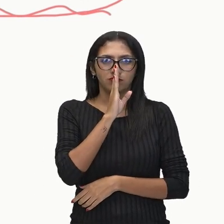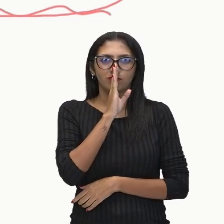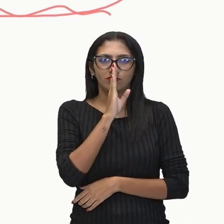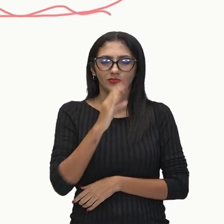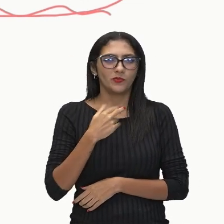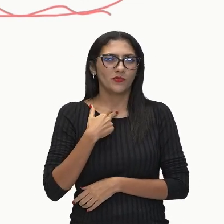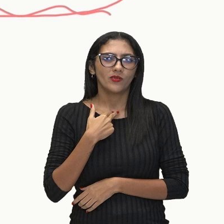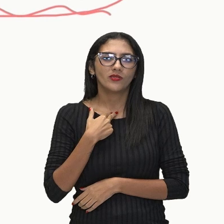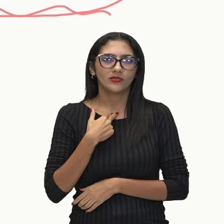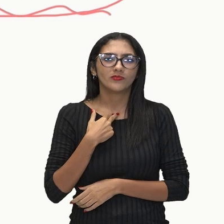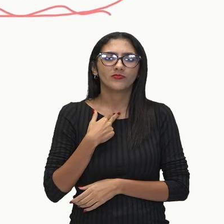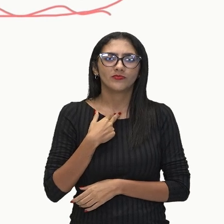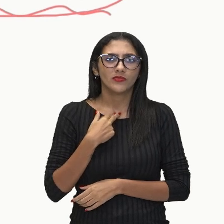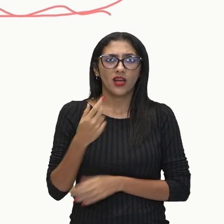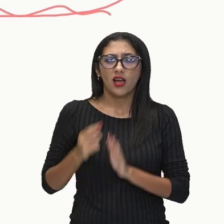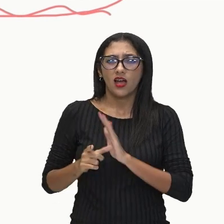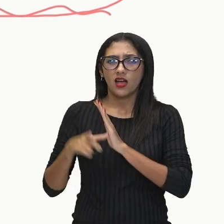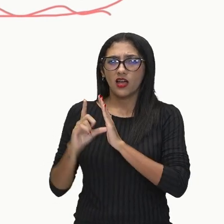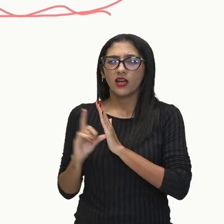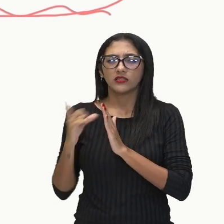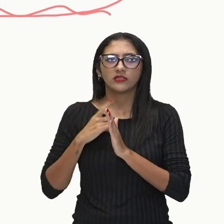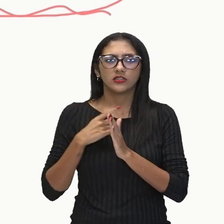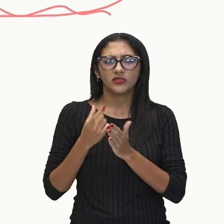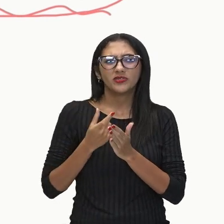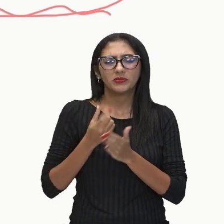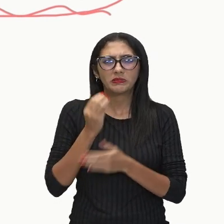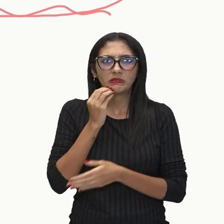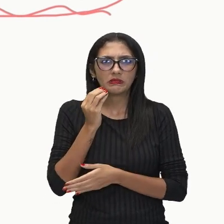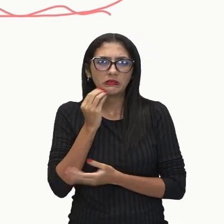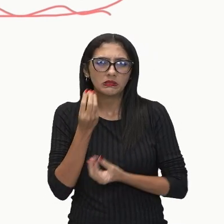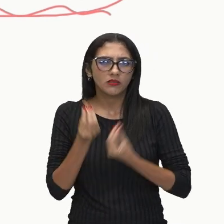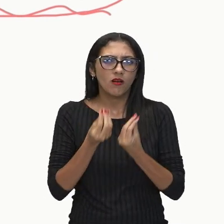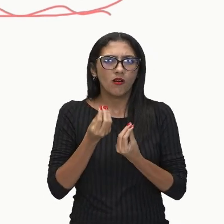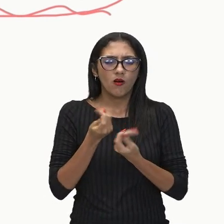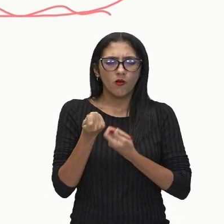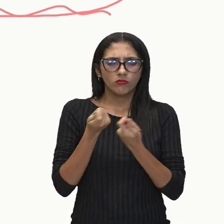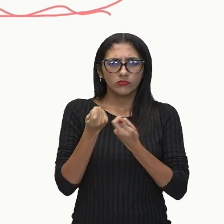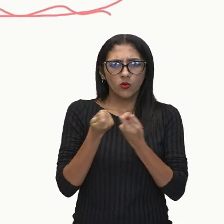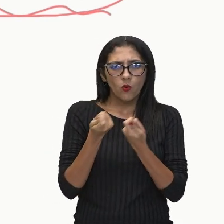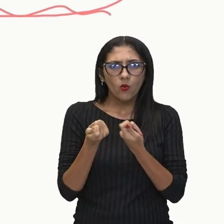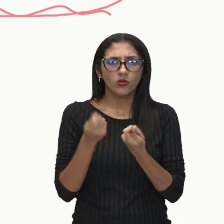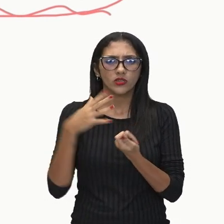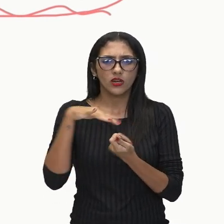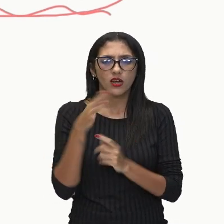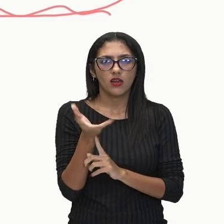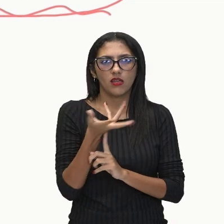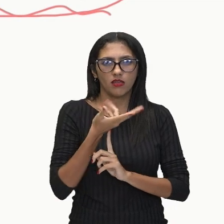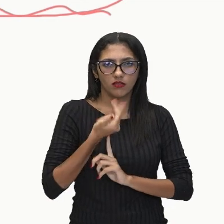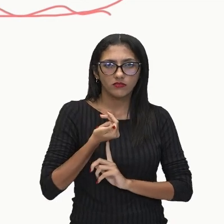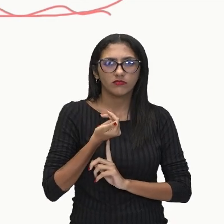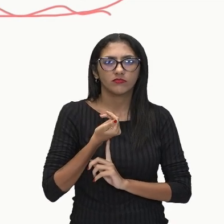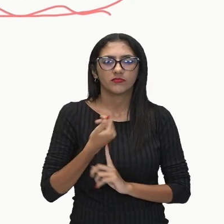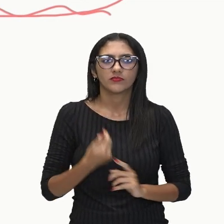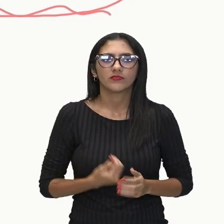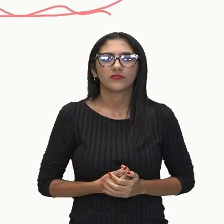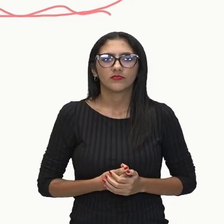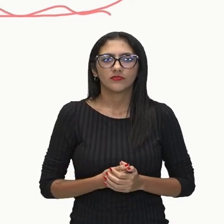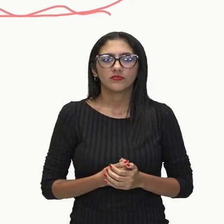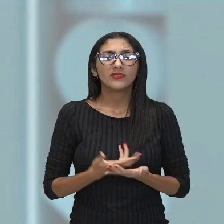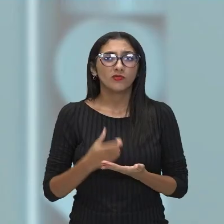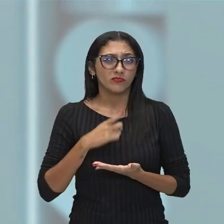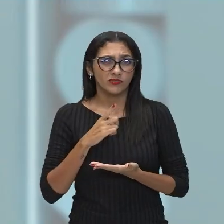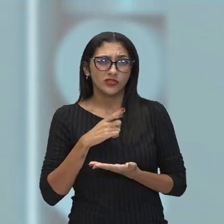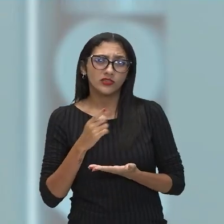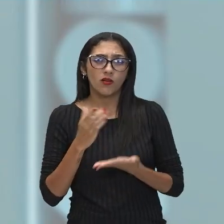do que era produzido. Houve uma tentativa de controle da arte. Então observe que nós tínhamos exatamente